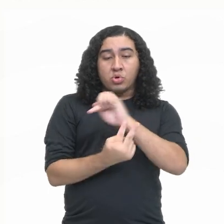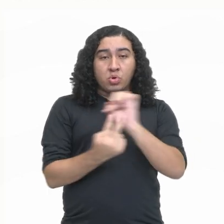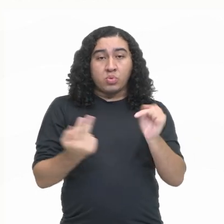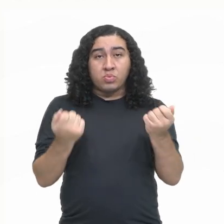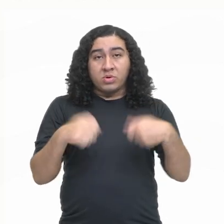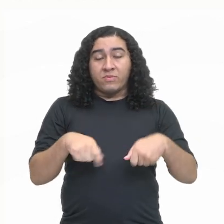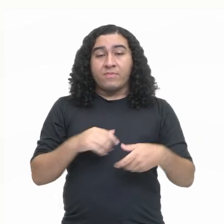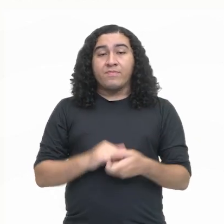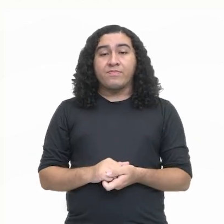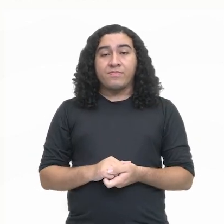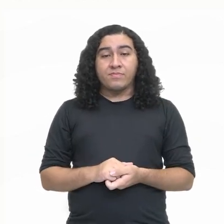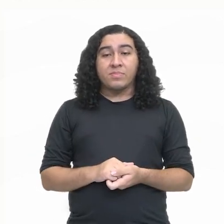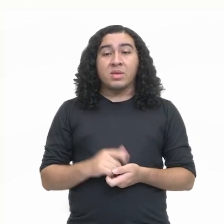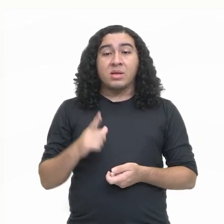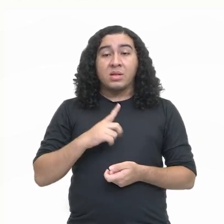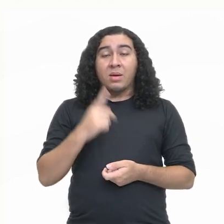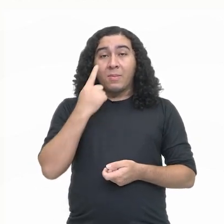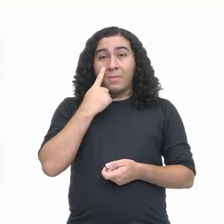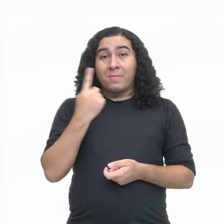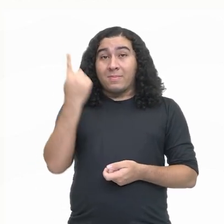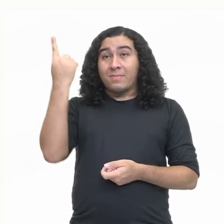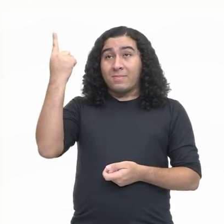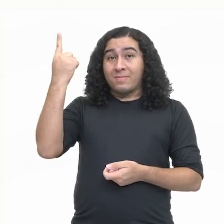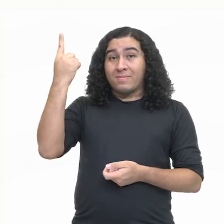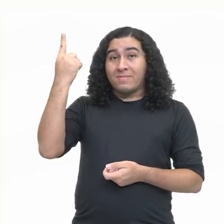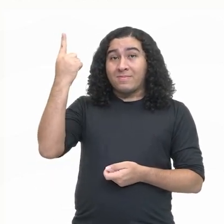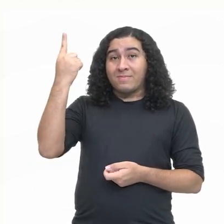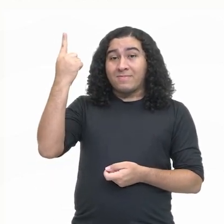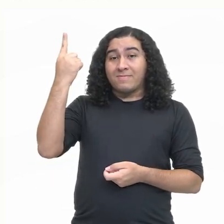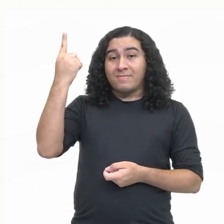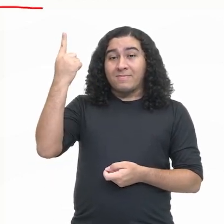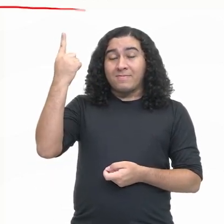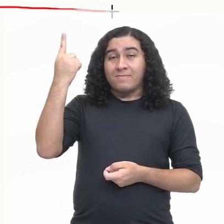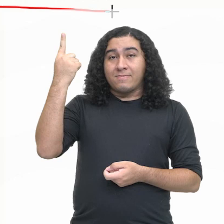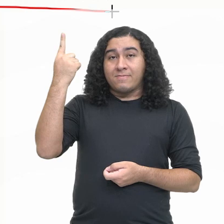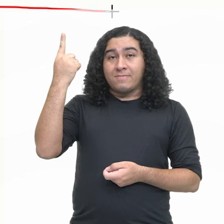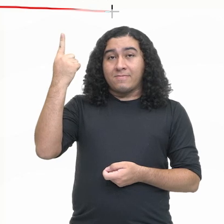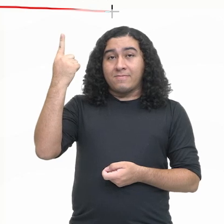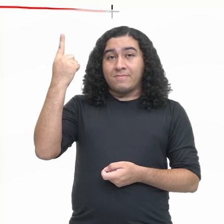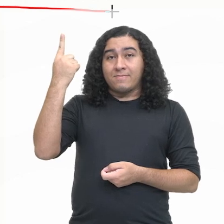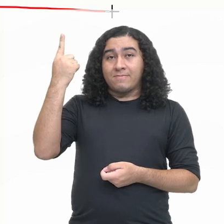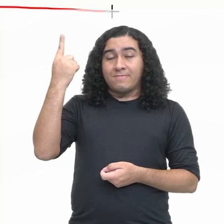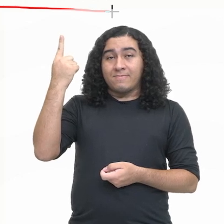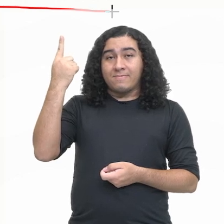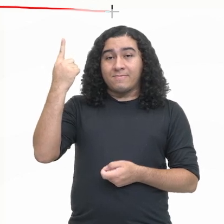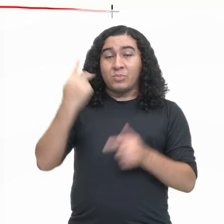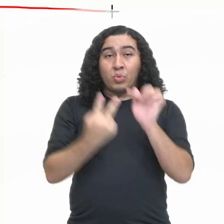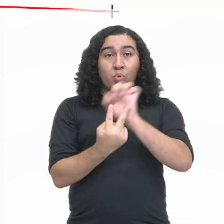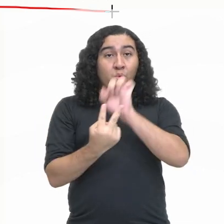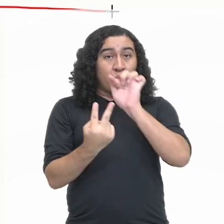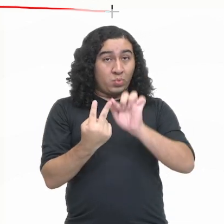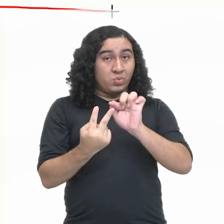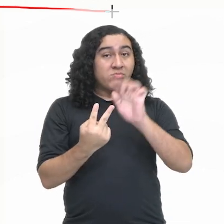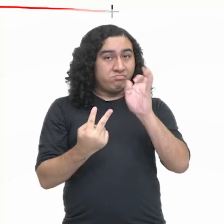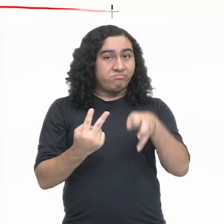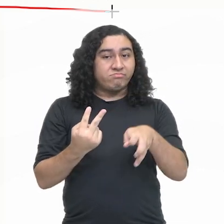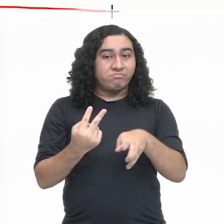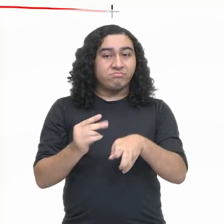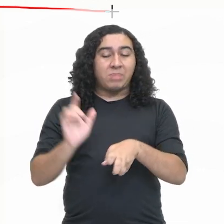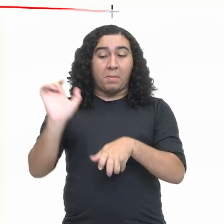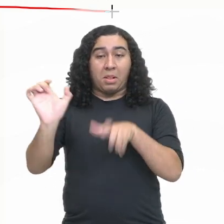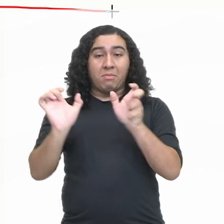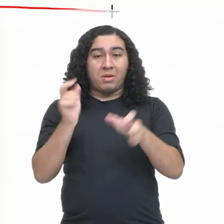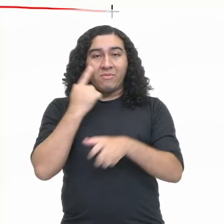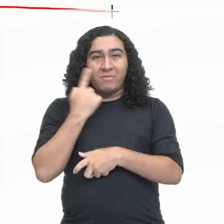as proteínas que são chamadas de integrais e as proteínas que são chamadas de periféricas, né? Então, aí na